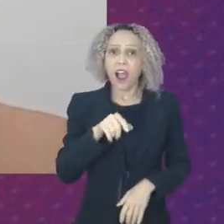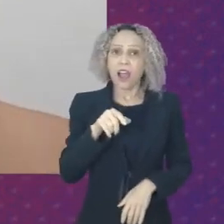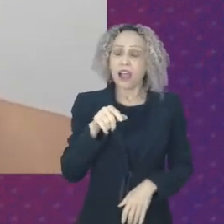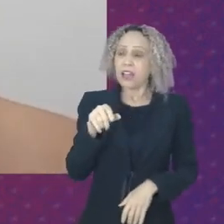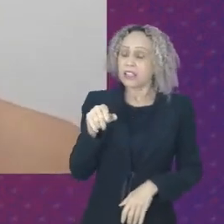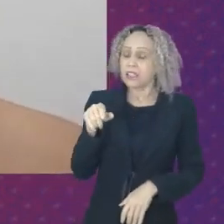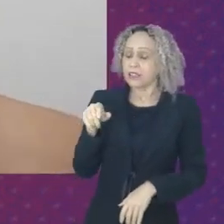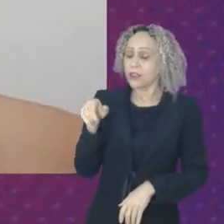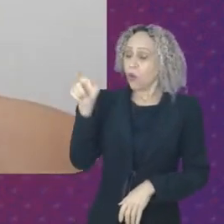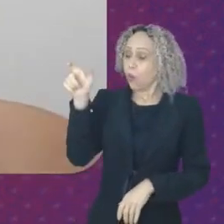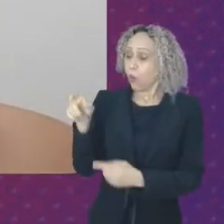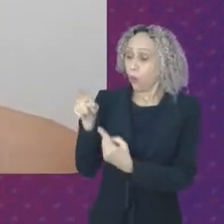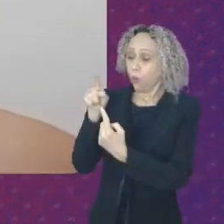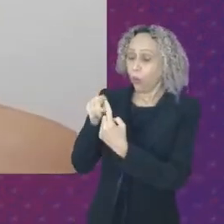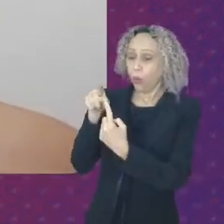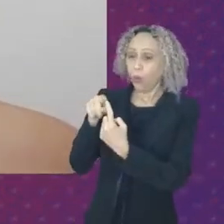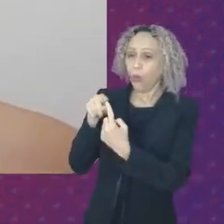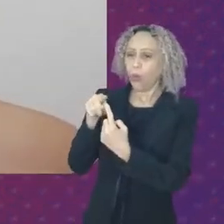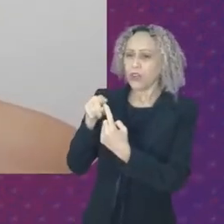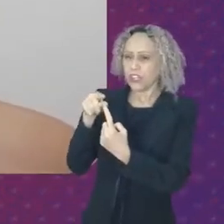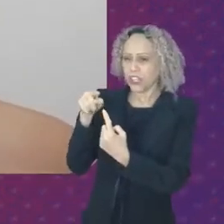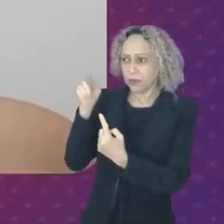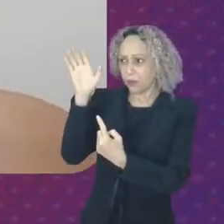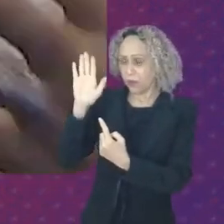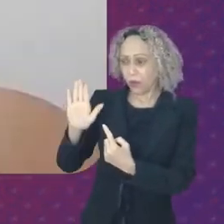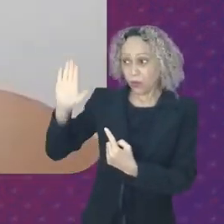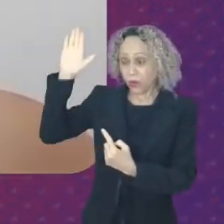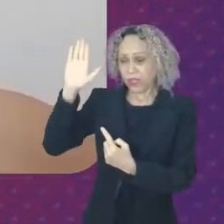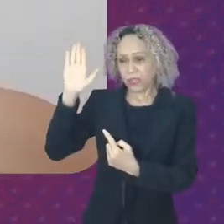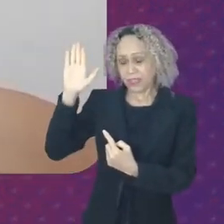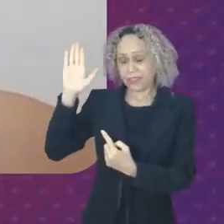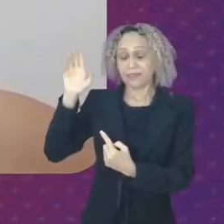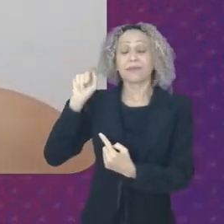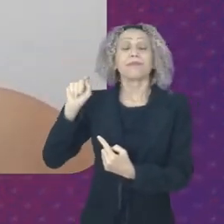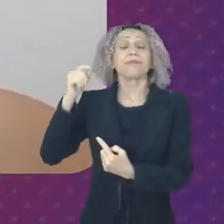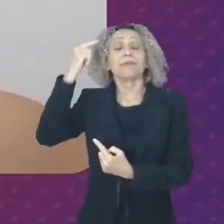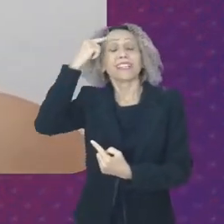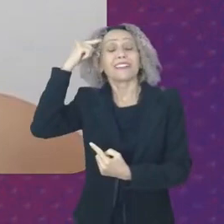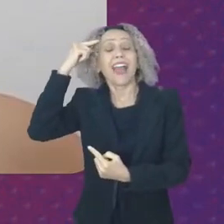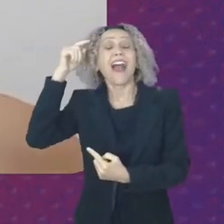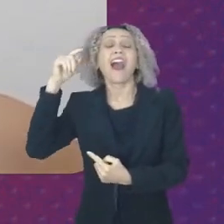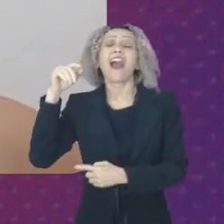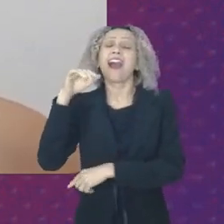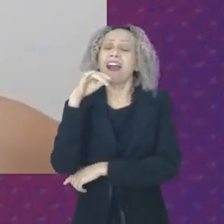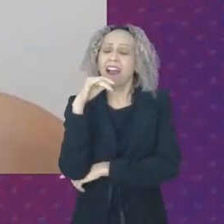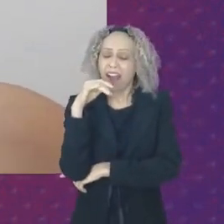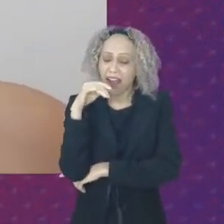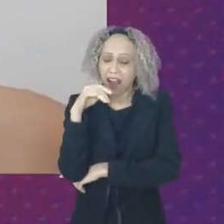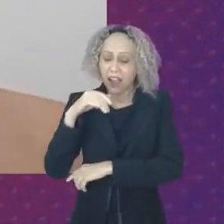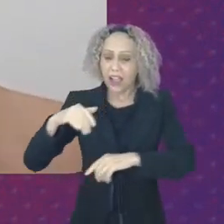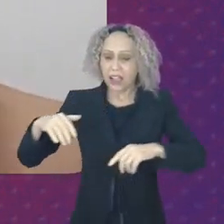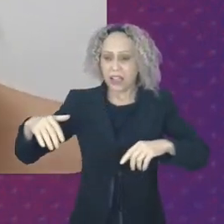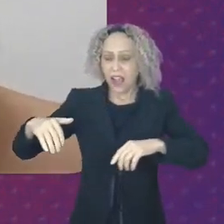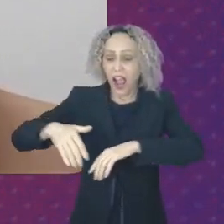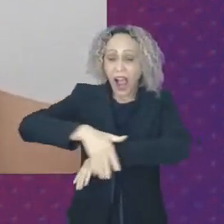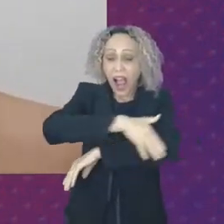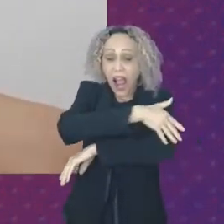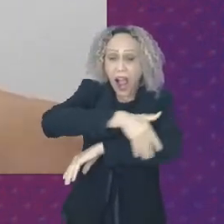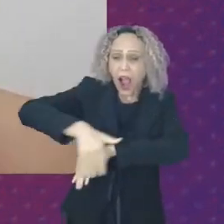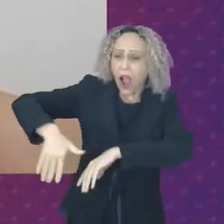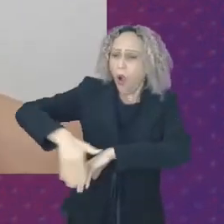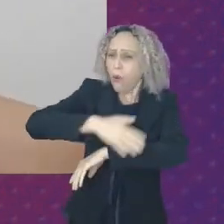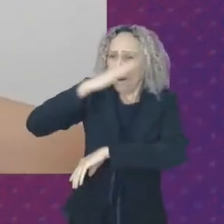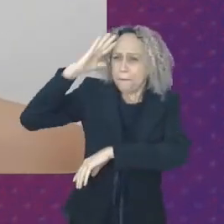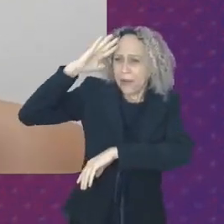de deixar um espaço gigantesco, que é a Paulista, destinada apenas para o lazer das famílias, sejam elas de